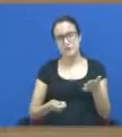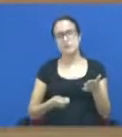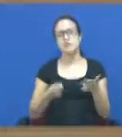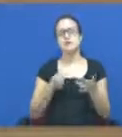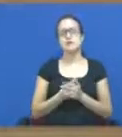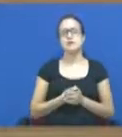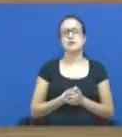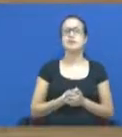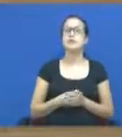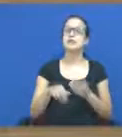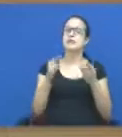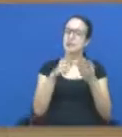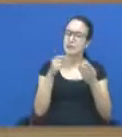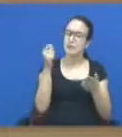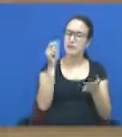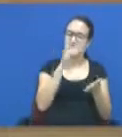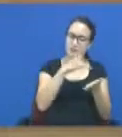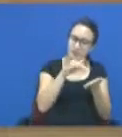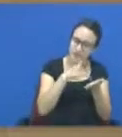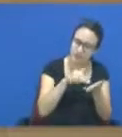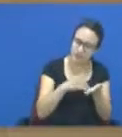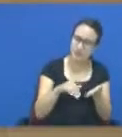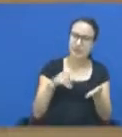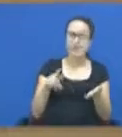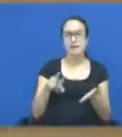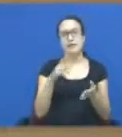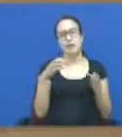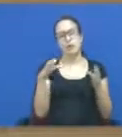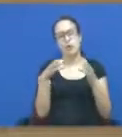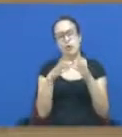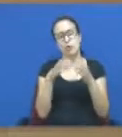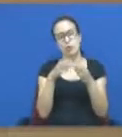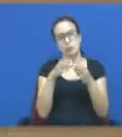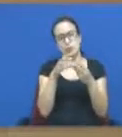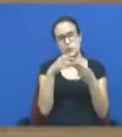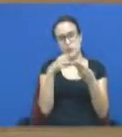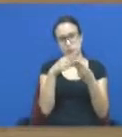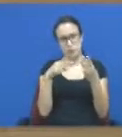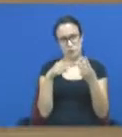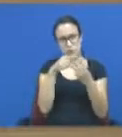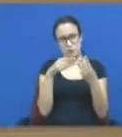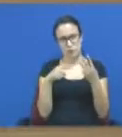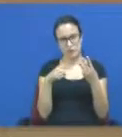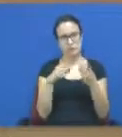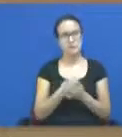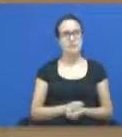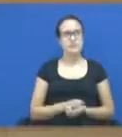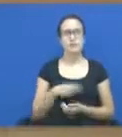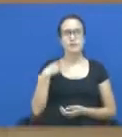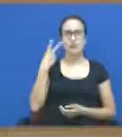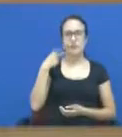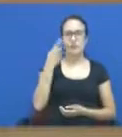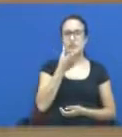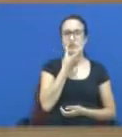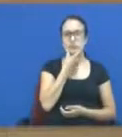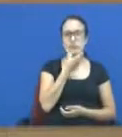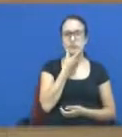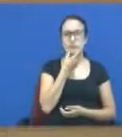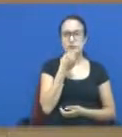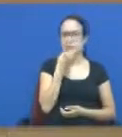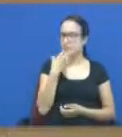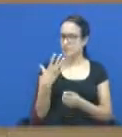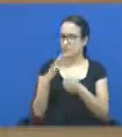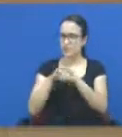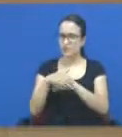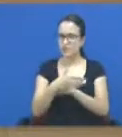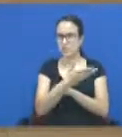secretária da presente Comissão Ético-Parlamentar, com a palavra a vereadora Érica Monteiro. Boa noite a